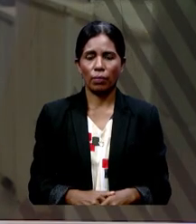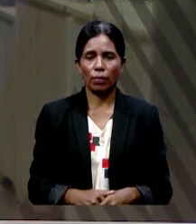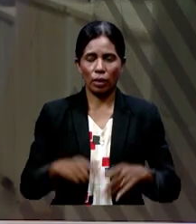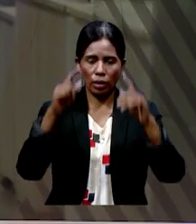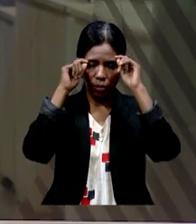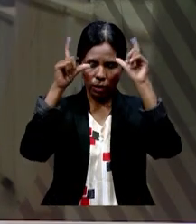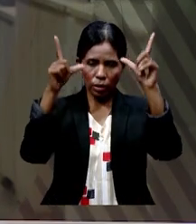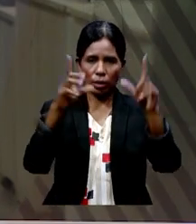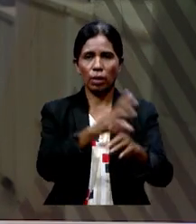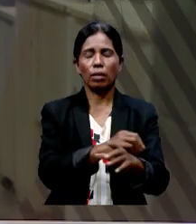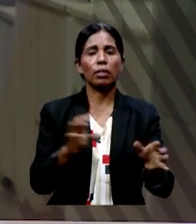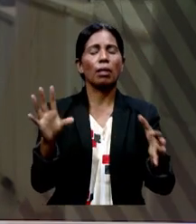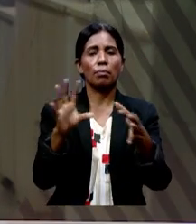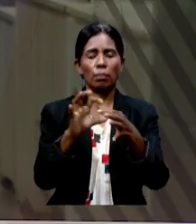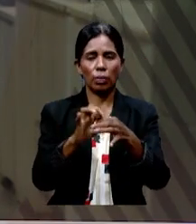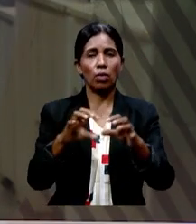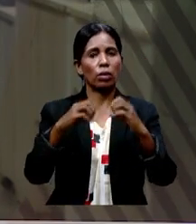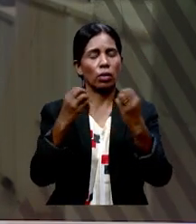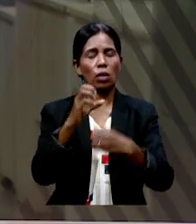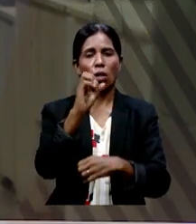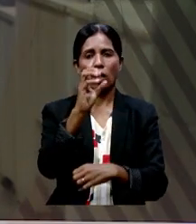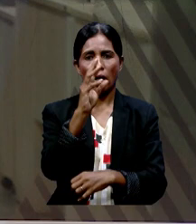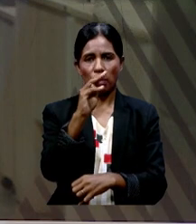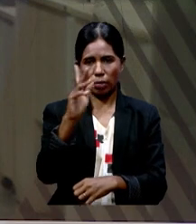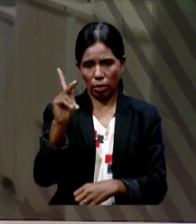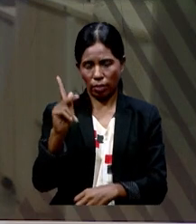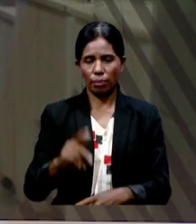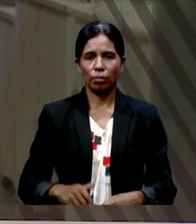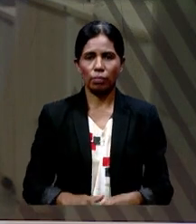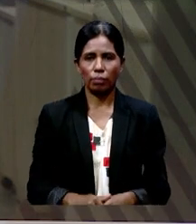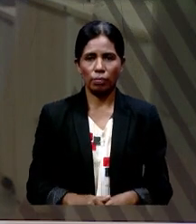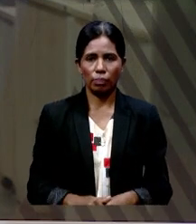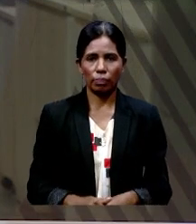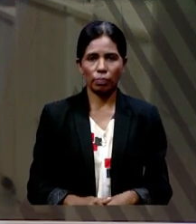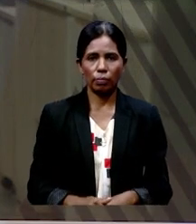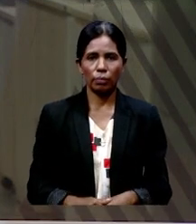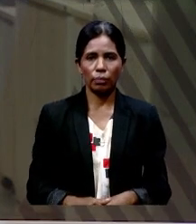Timor-Leste oficialmente se é membro da Organização Mundial do Comércio.